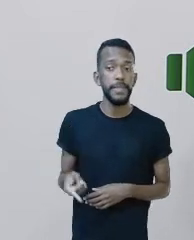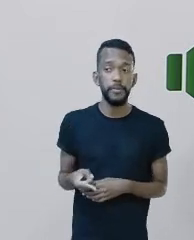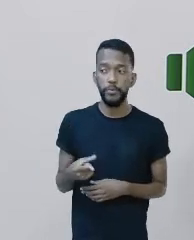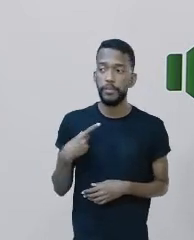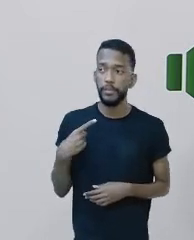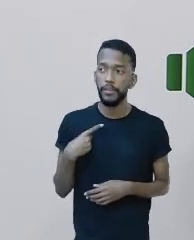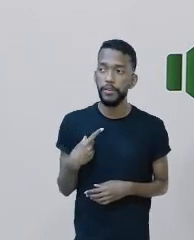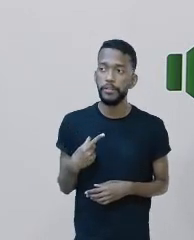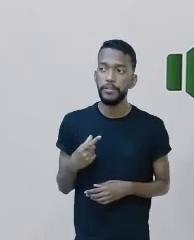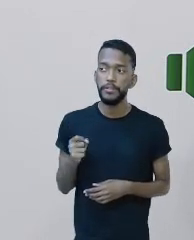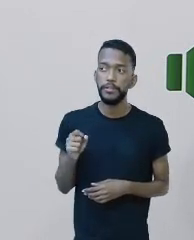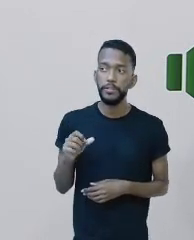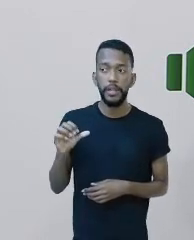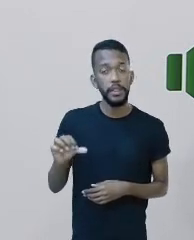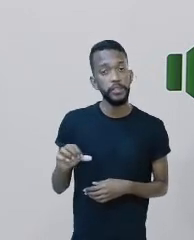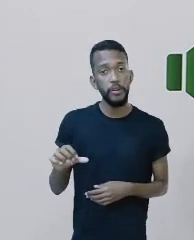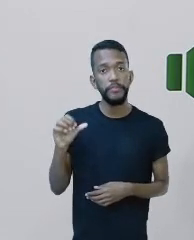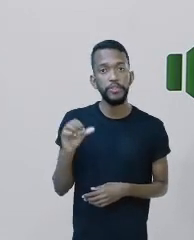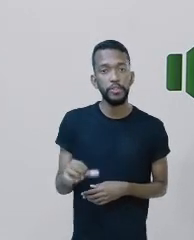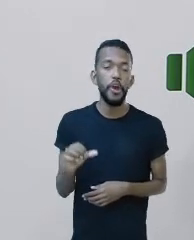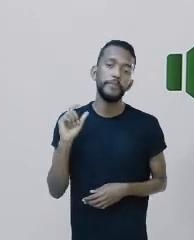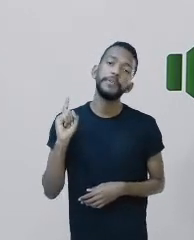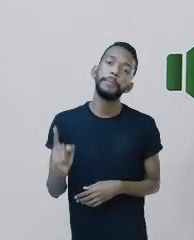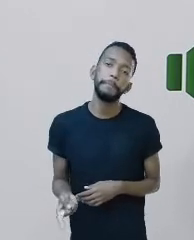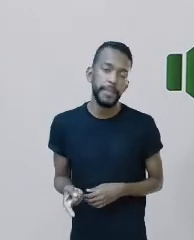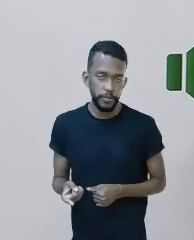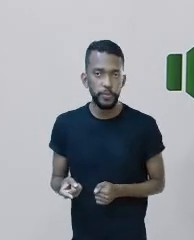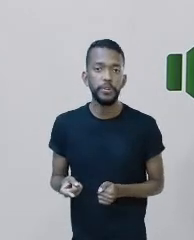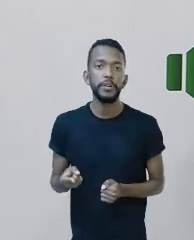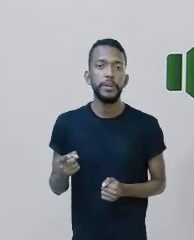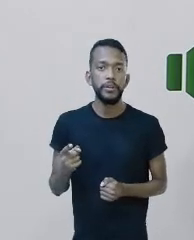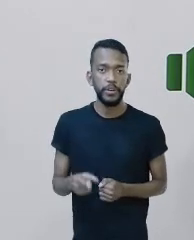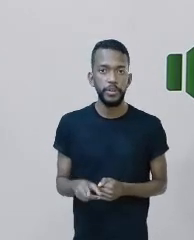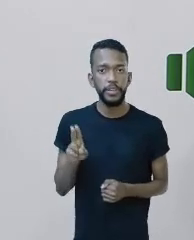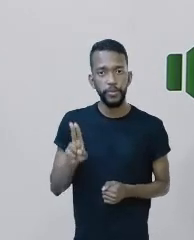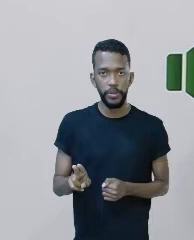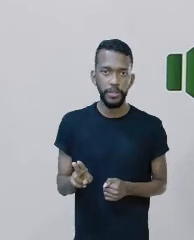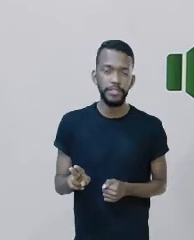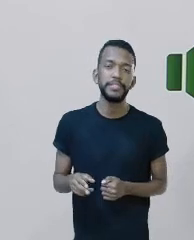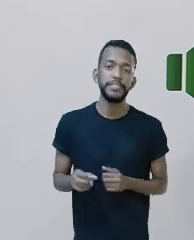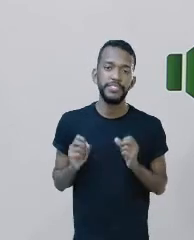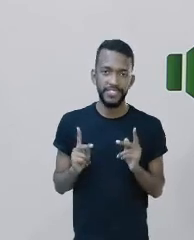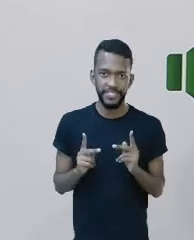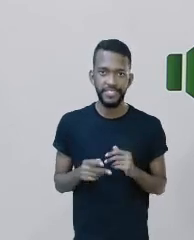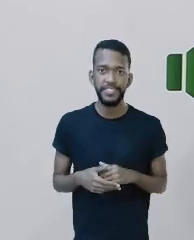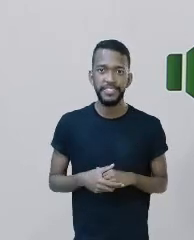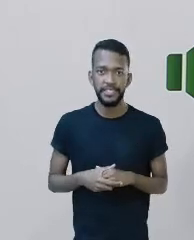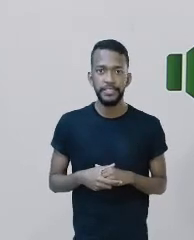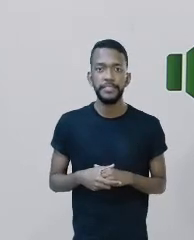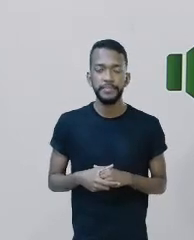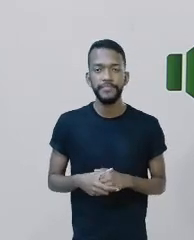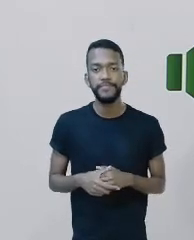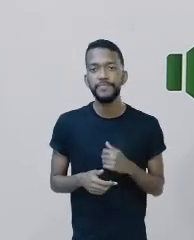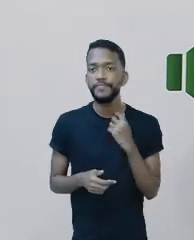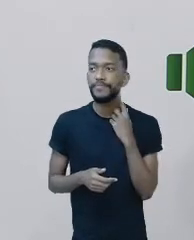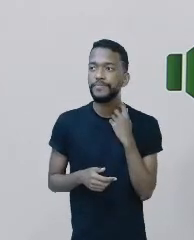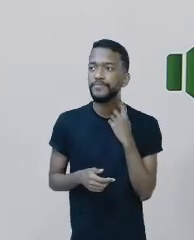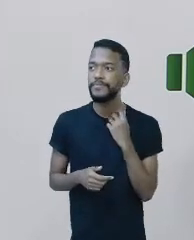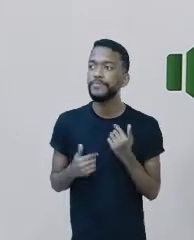E 1000, se eu tenho 9, eu tenho 9.000 unidades, tá bom? Então,